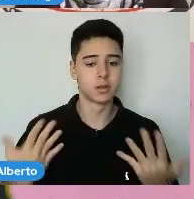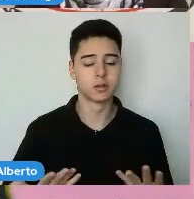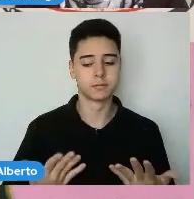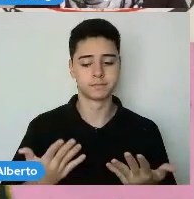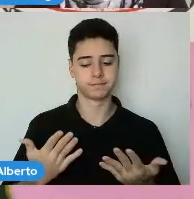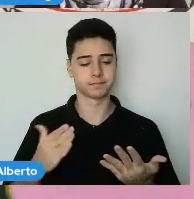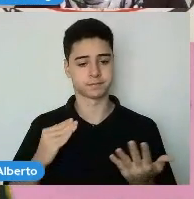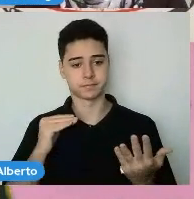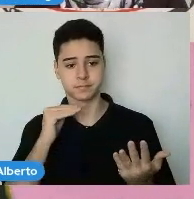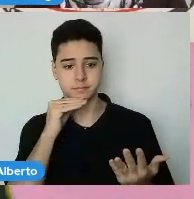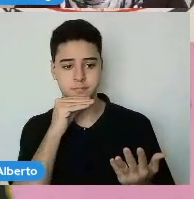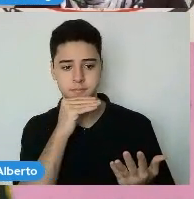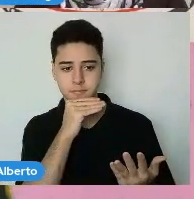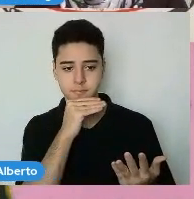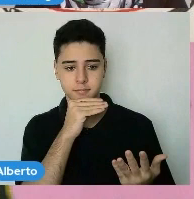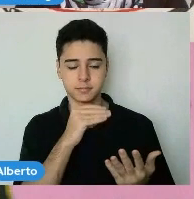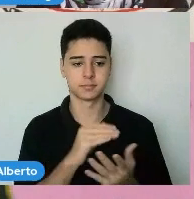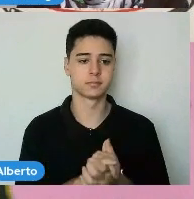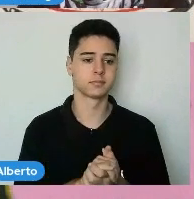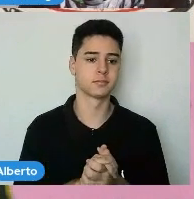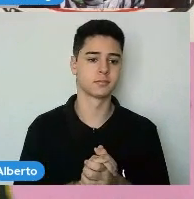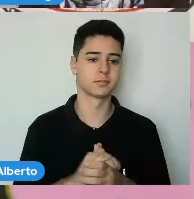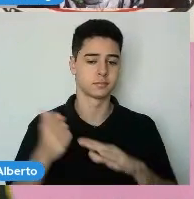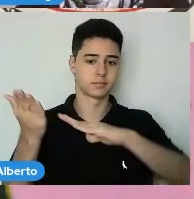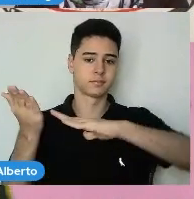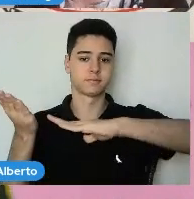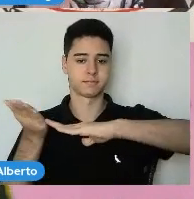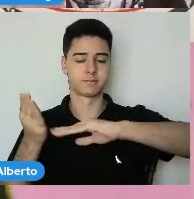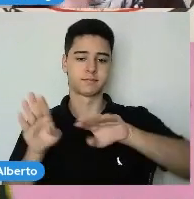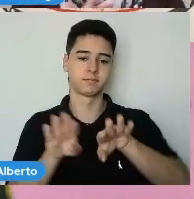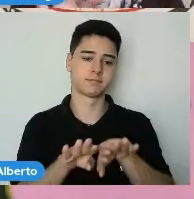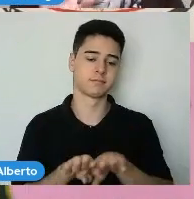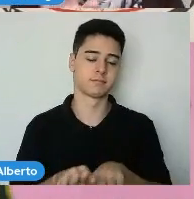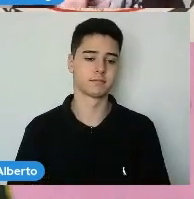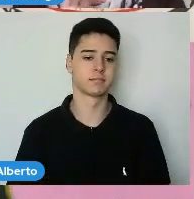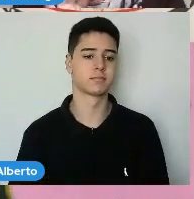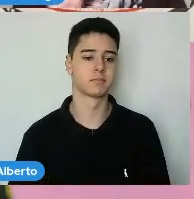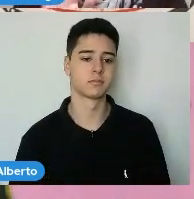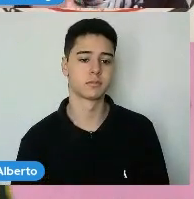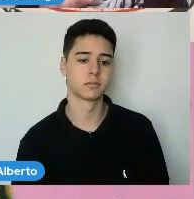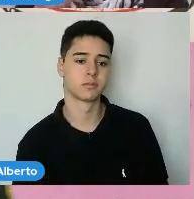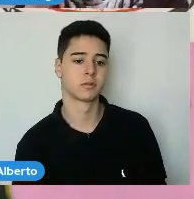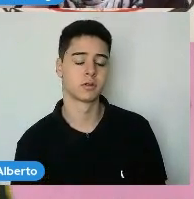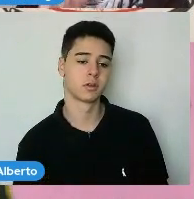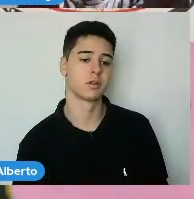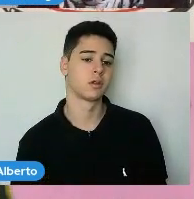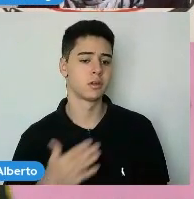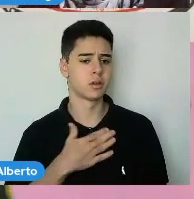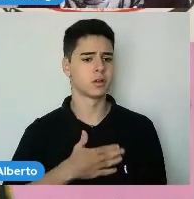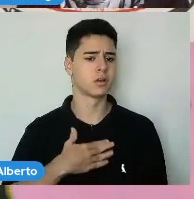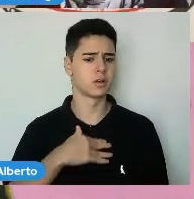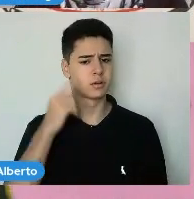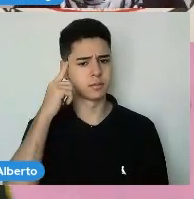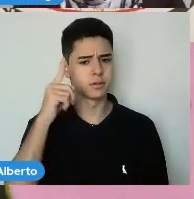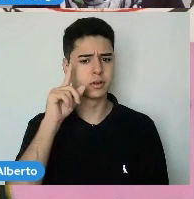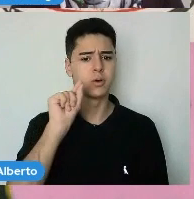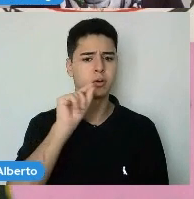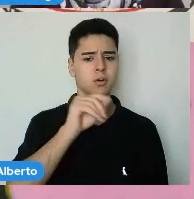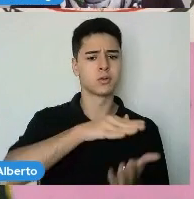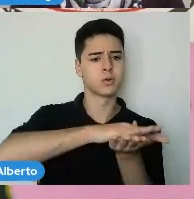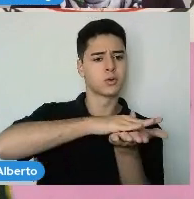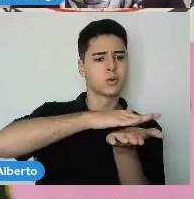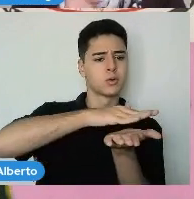perspectiva mais contemporânea, né? Eu gosto muito de pensar esse quadro a partir da impressão de volumetria,